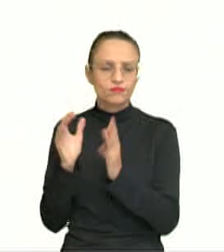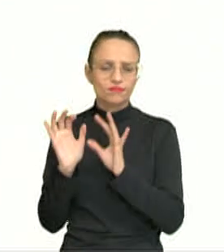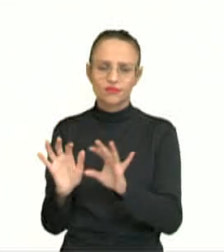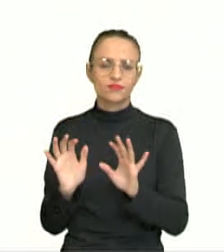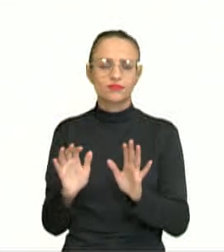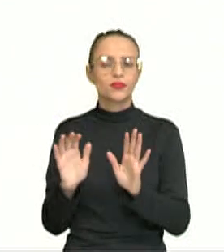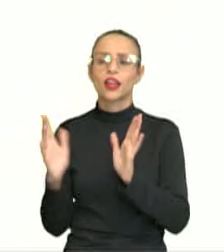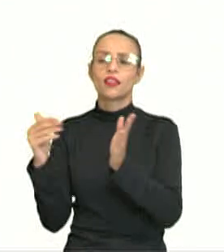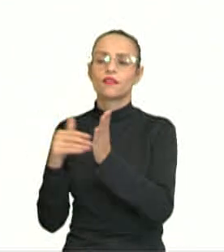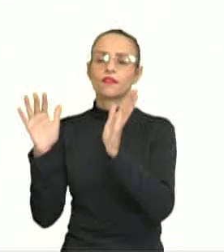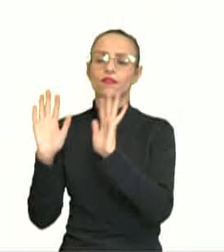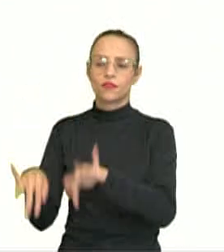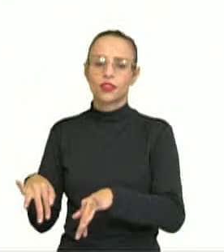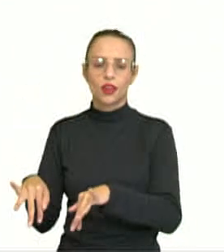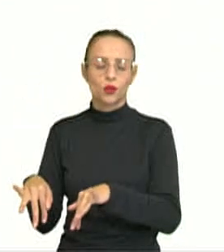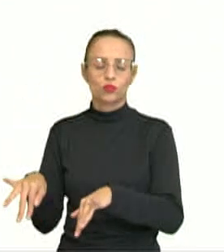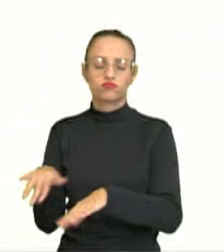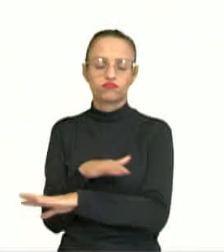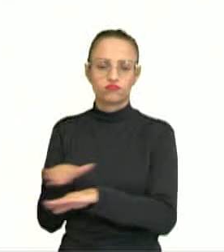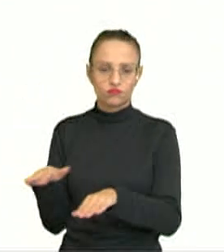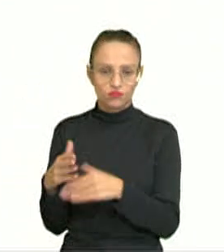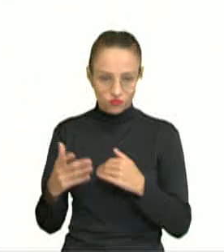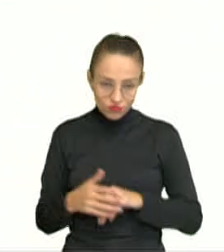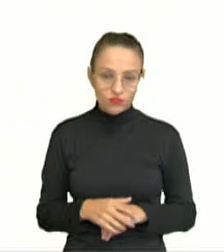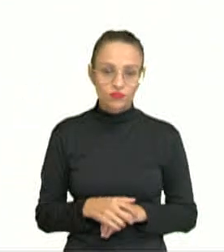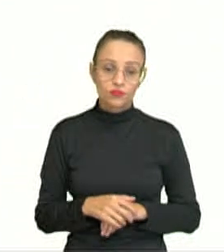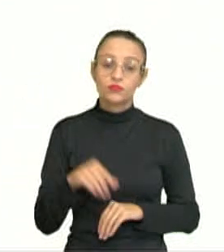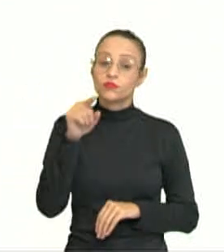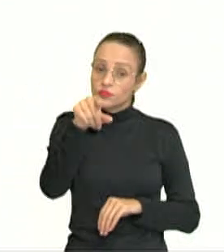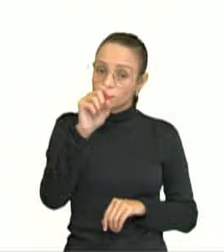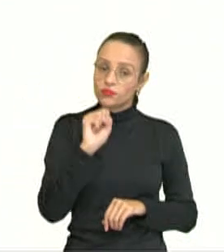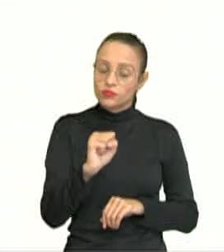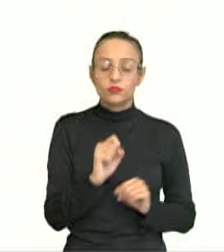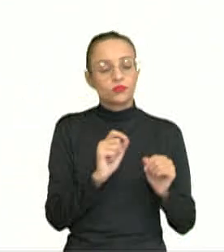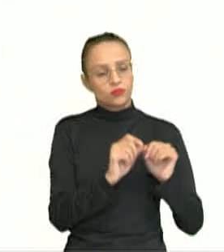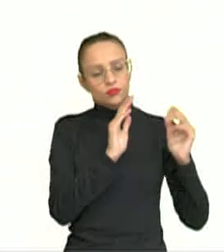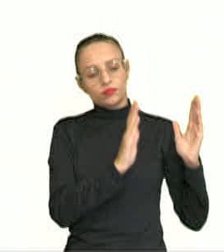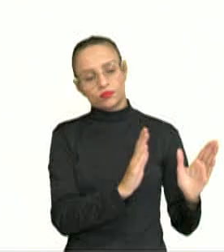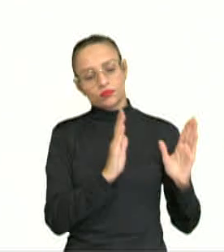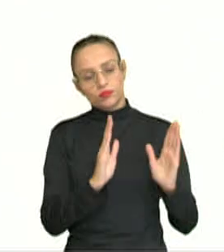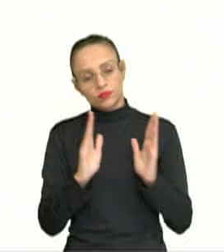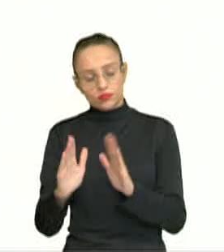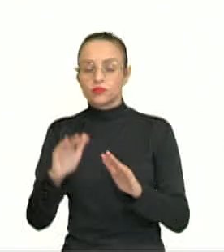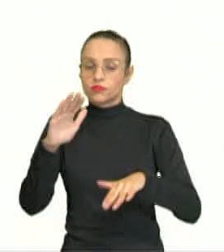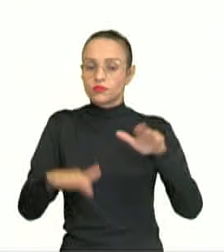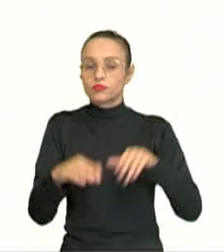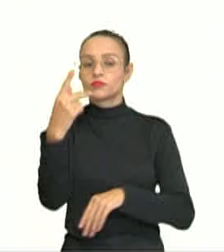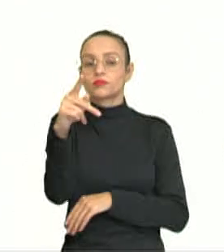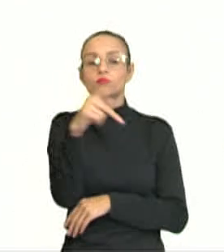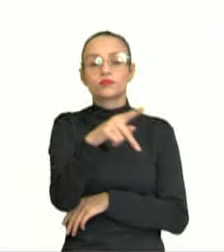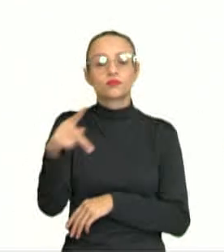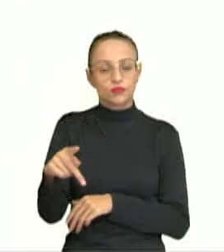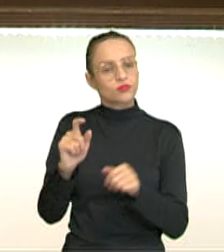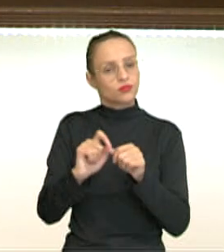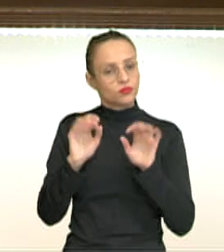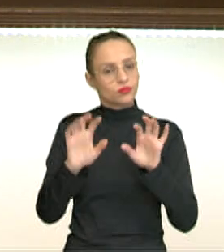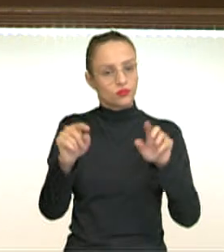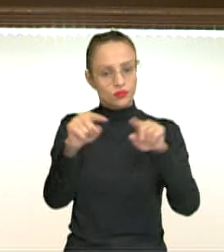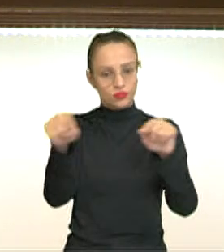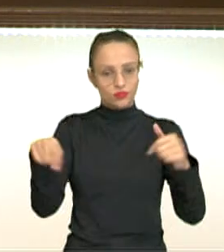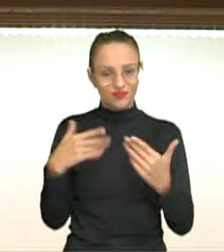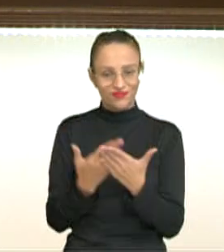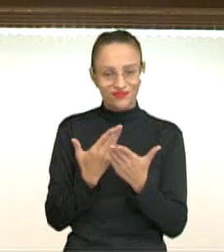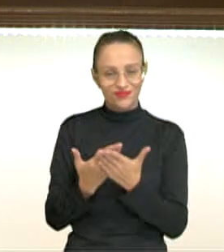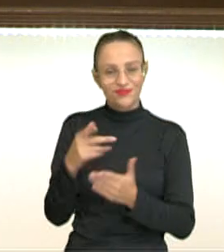vocês, e aí no final nós vamos encerrar com tal coisa. Você pode fazer isso. Às vezes o seu professor faz isso em sala de aula.